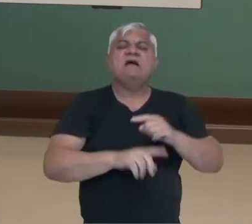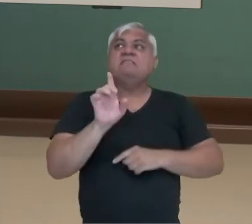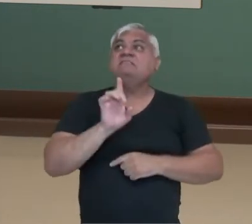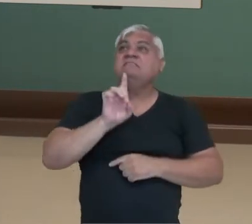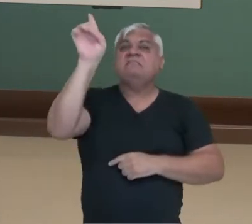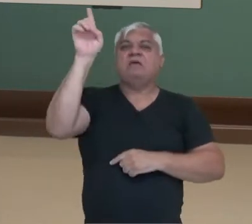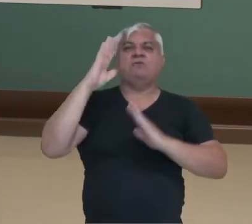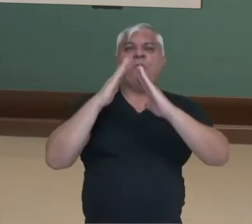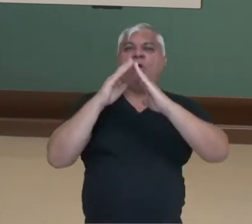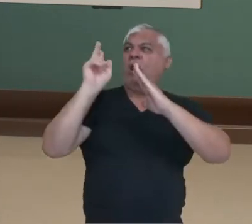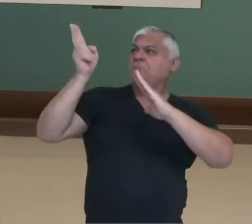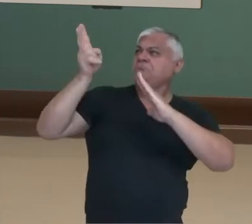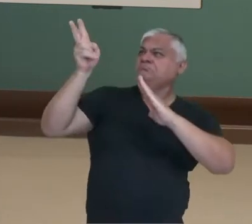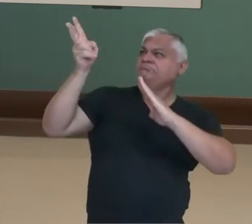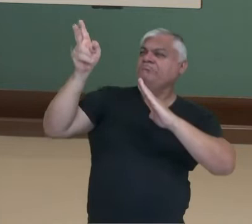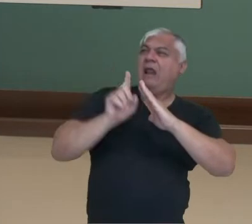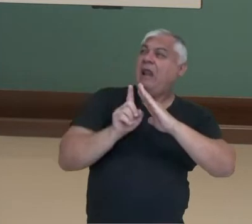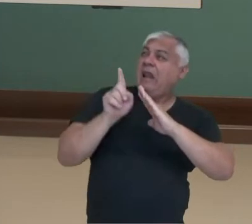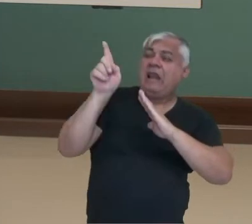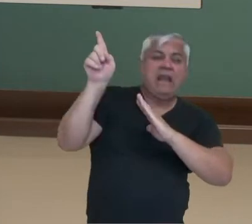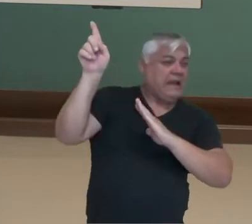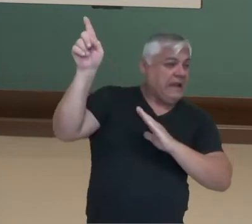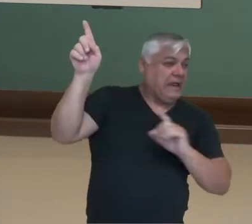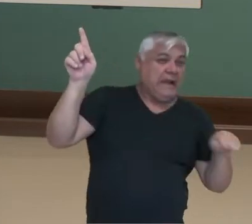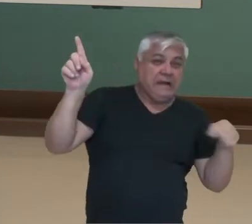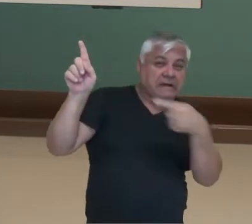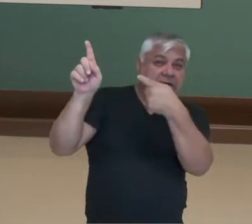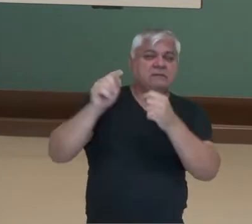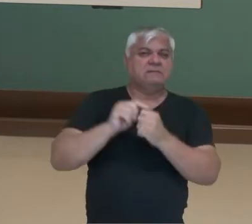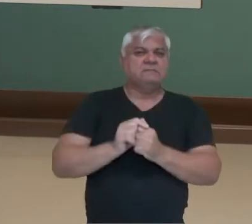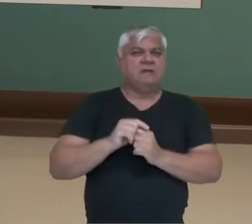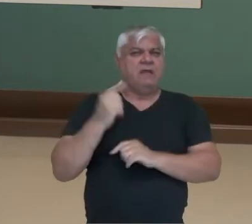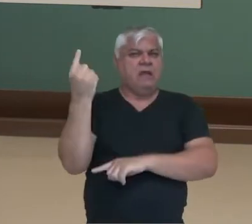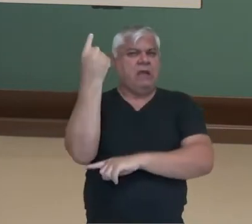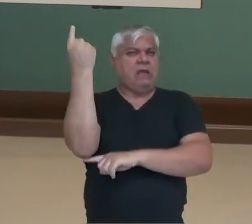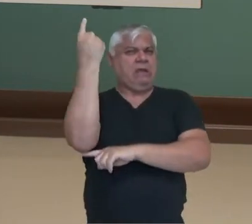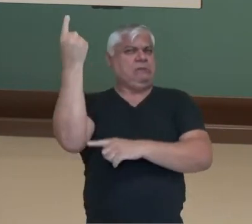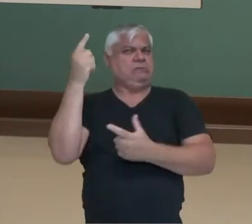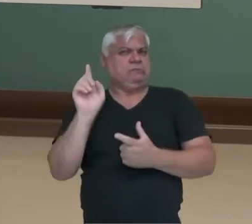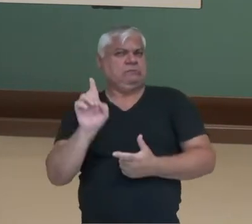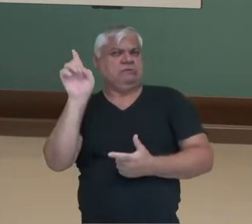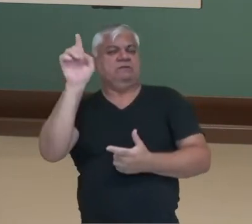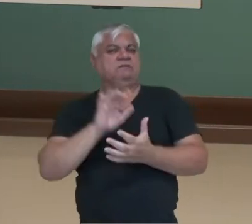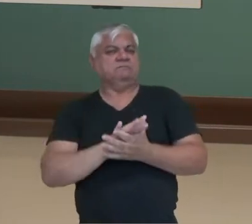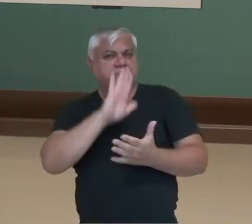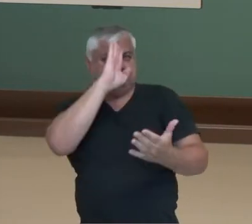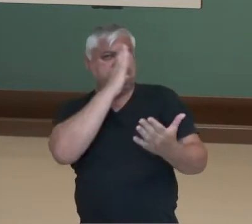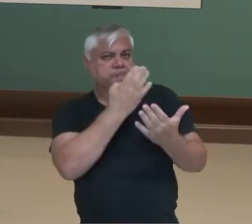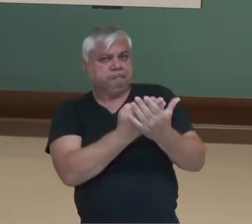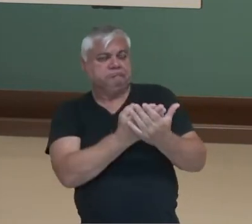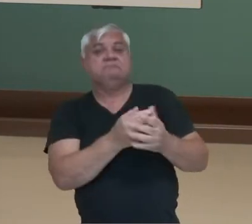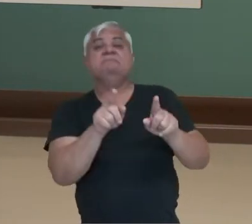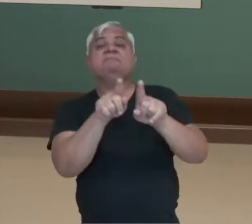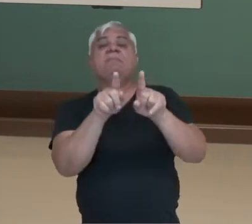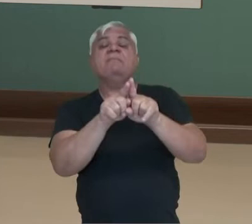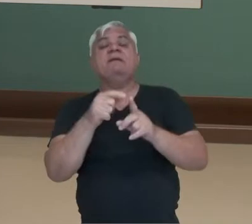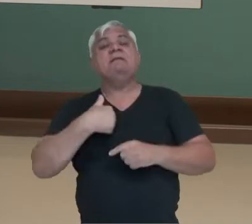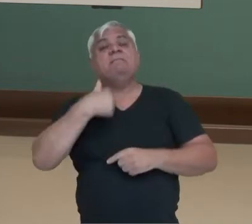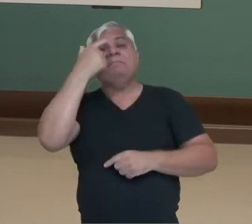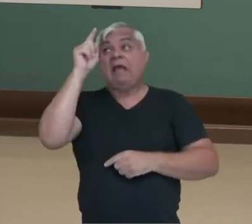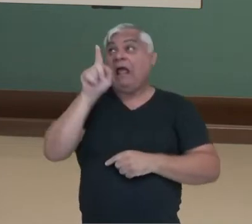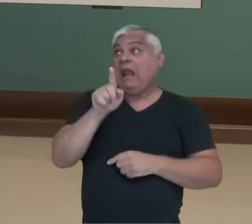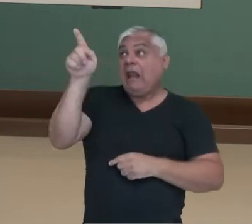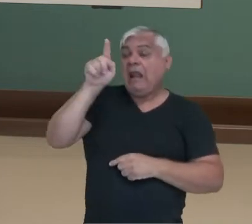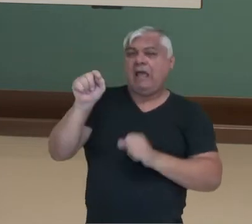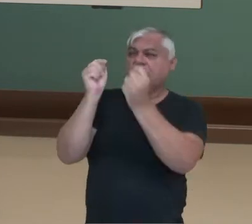Olimpo. Realmente é uma montanha bem alta, sim. Mas não para viver deuses, né? E eles acreditavam que os deuses do Monte